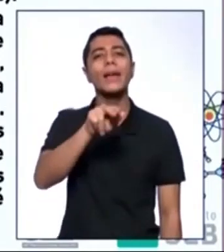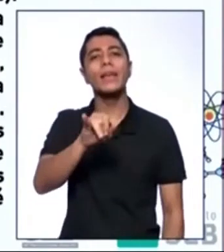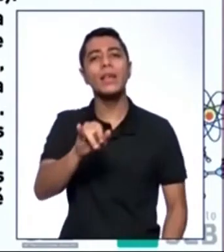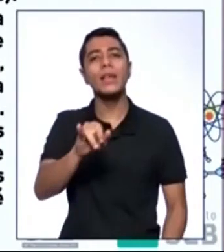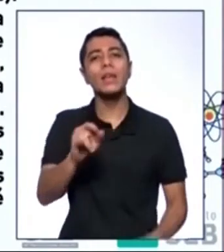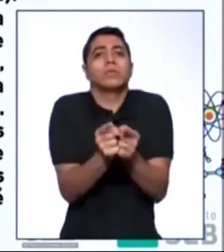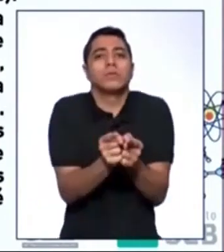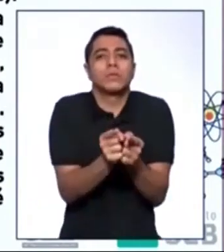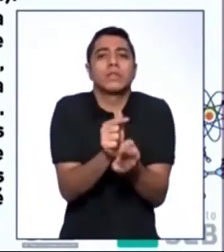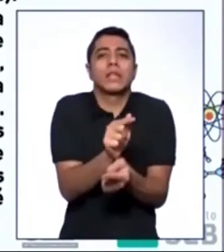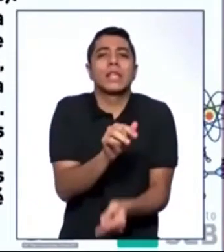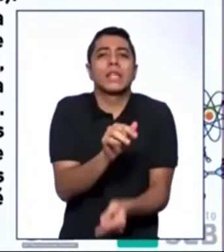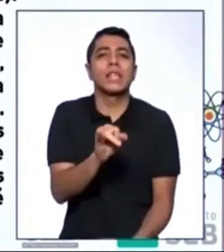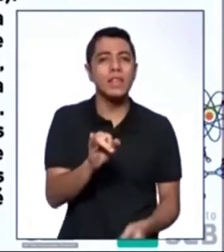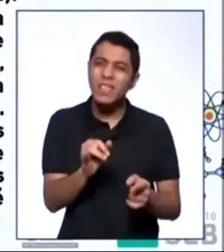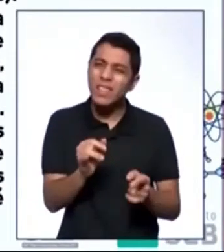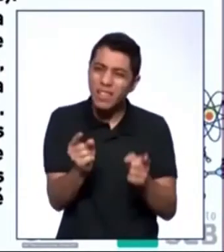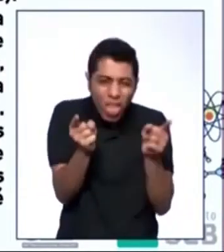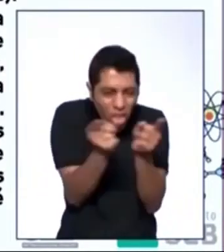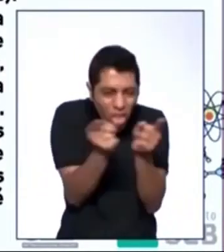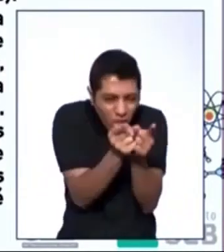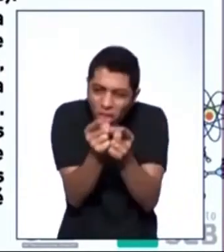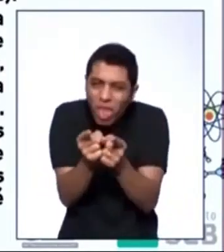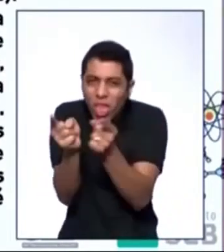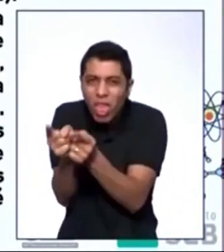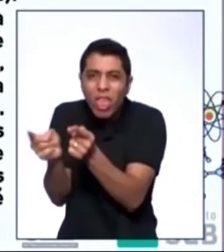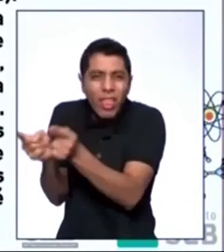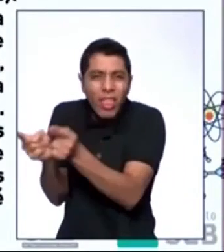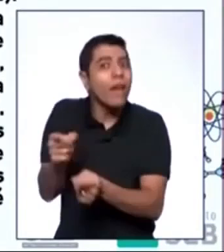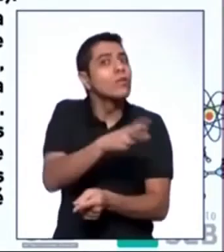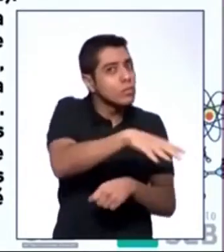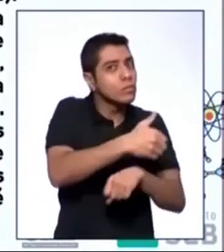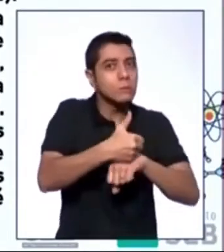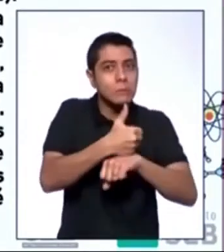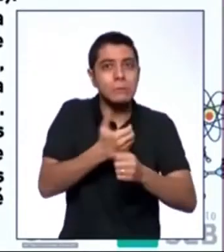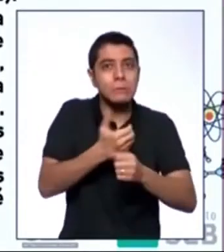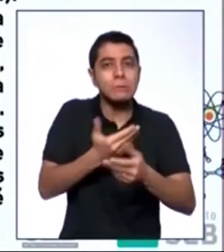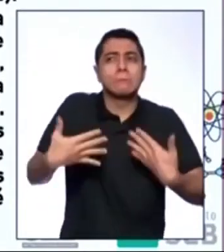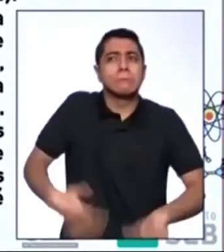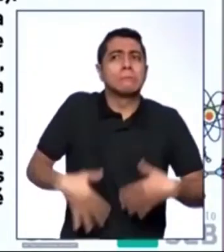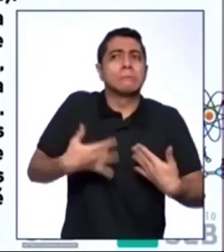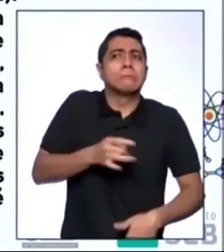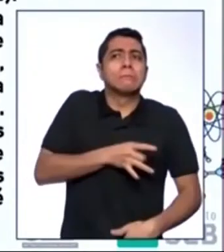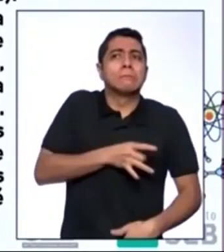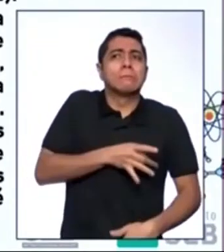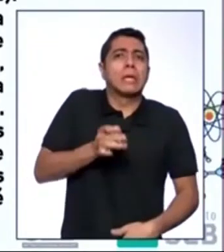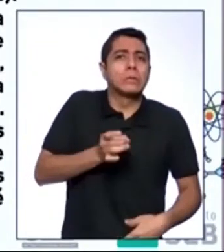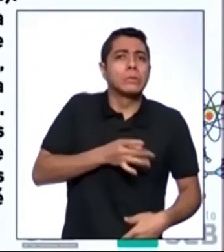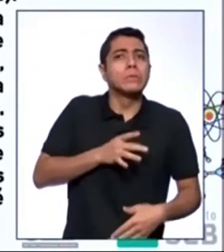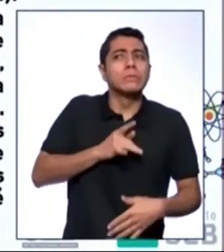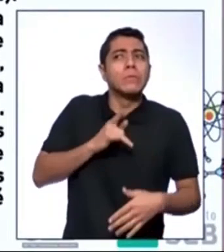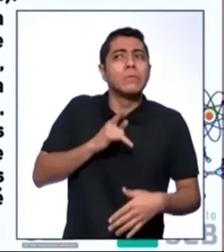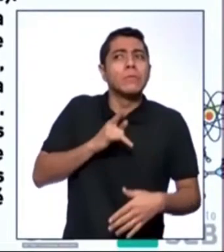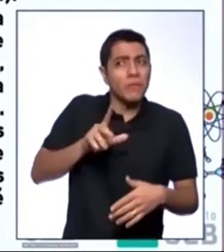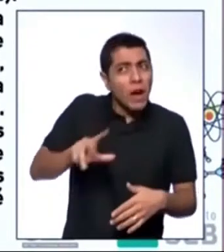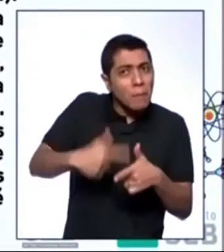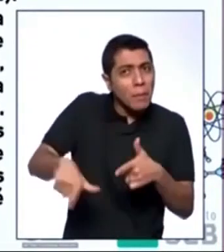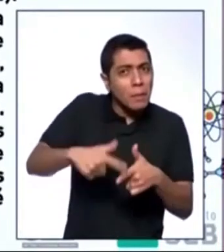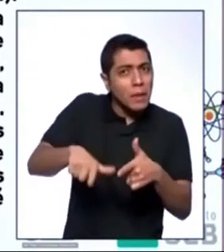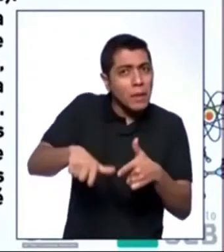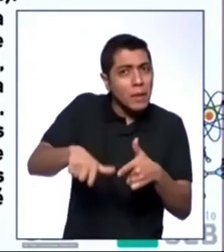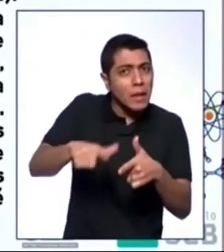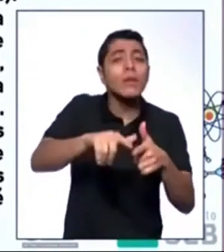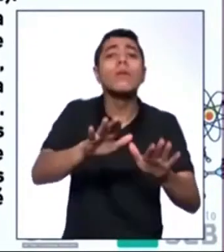indica, o temido e adaptado internetês não passa de um simpático bichinho de uma cabecinha